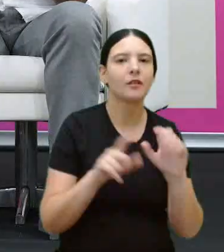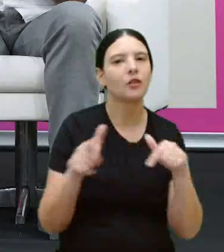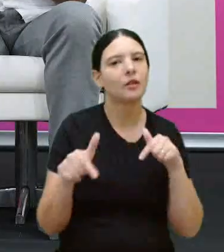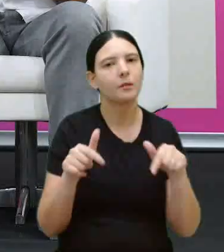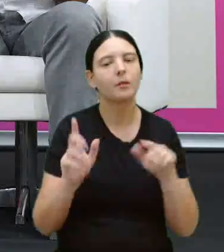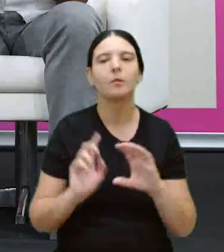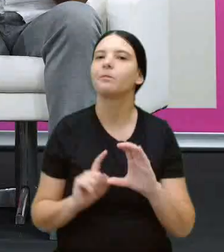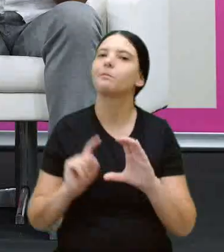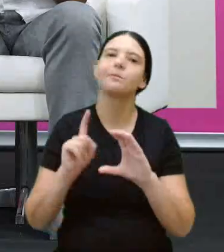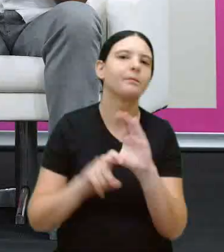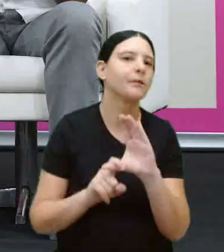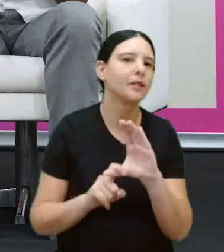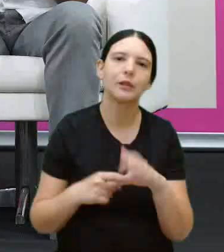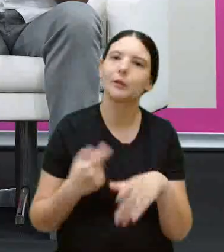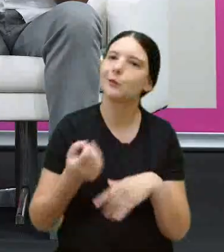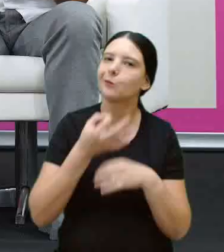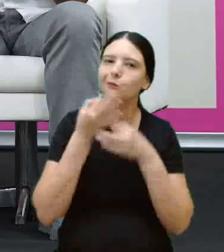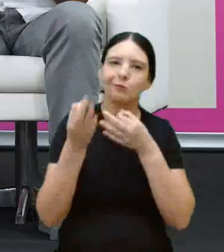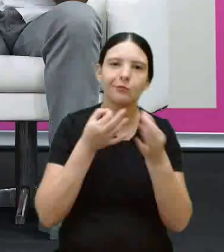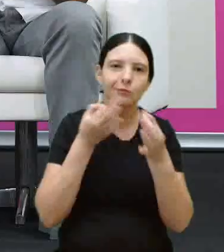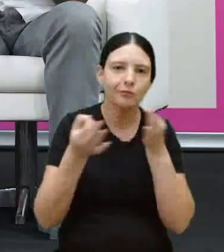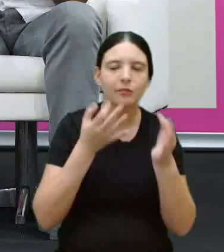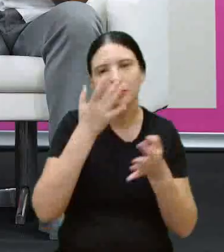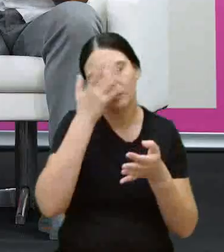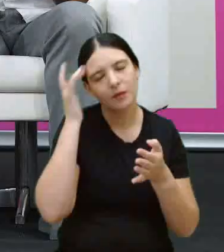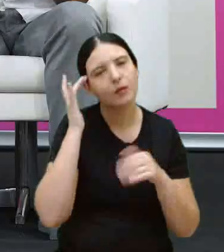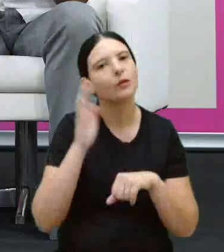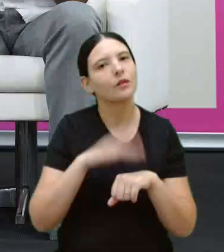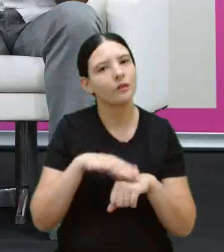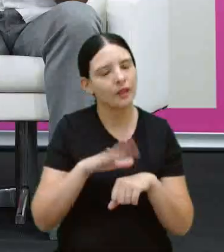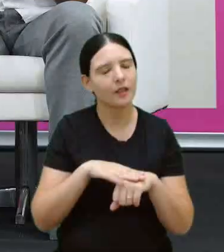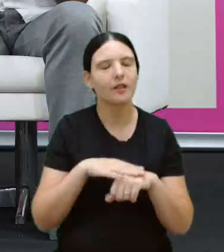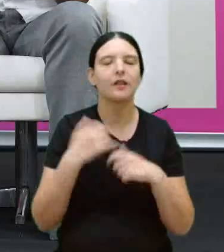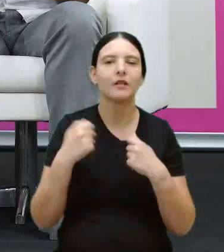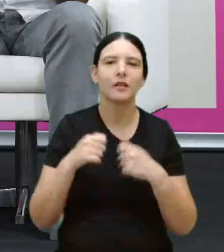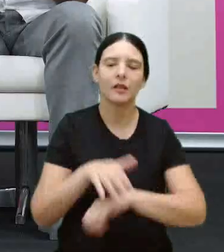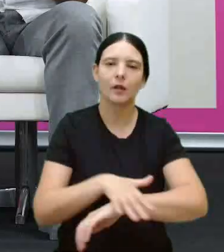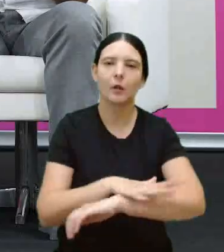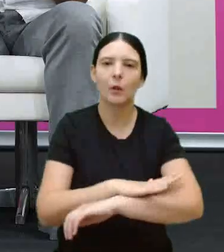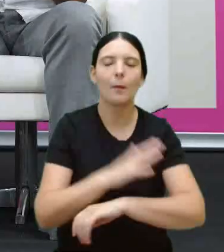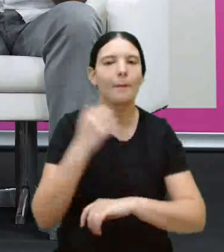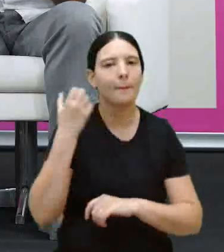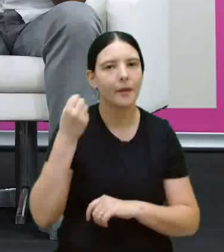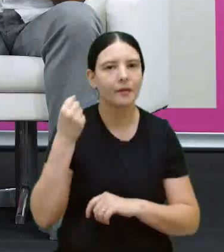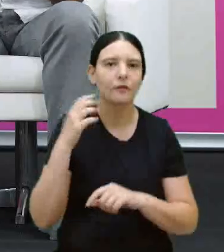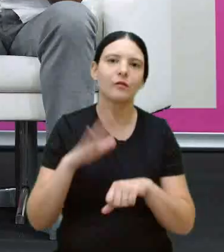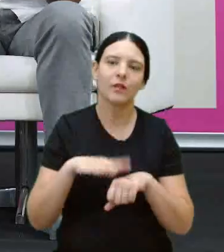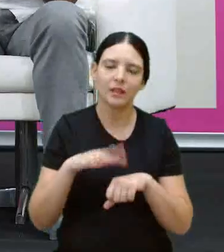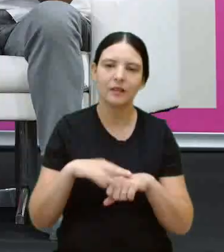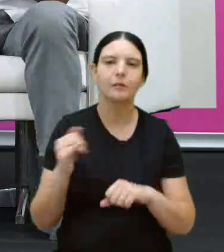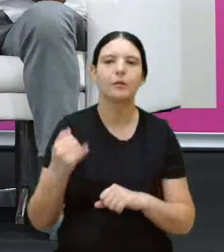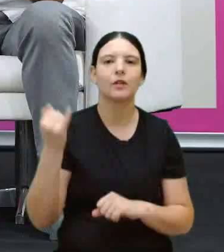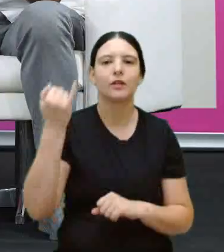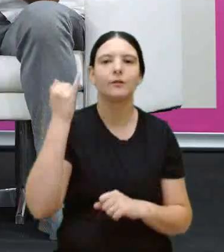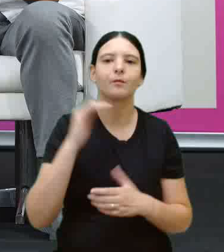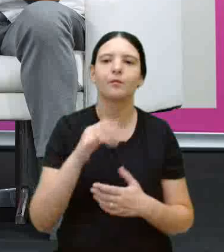de críticas que as próprias pessoas se façam, que a branquitude se faça. É muito importante isso. Por